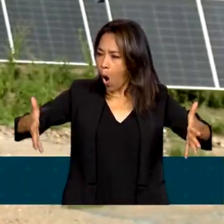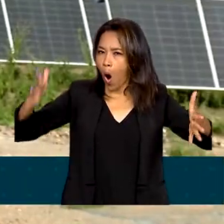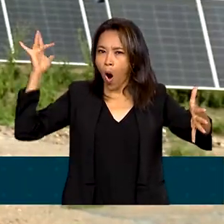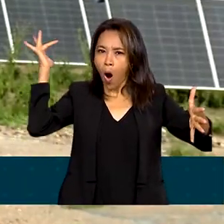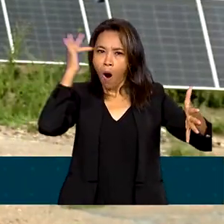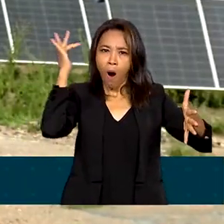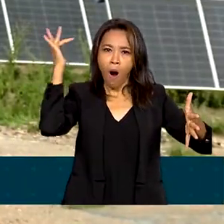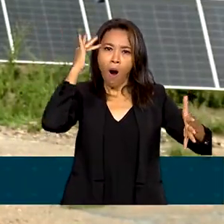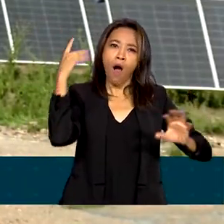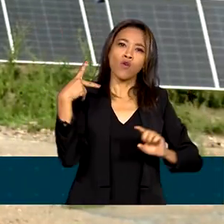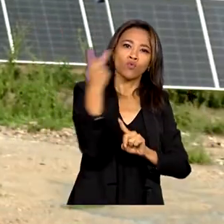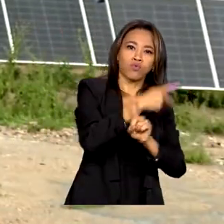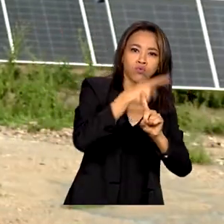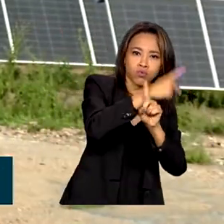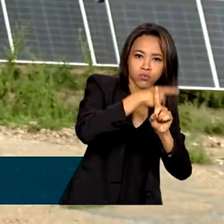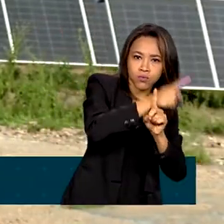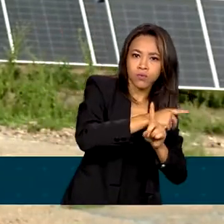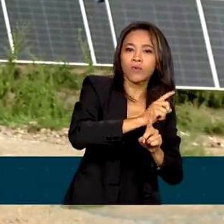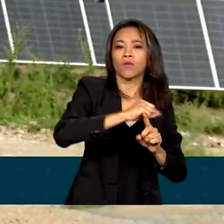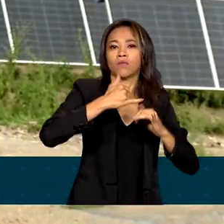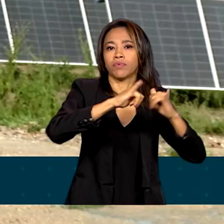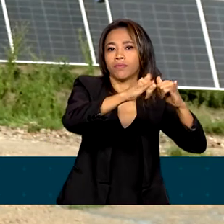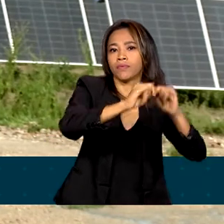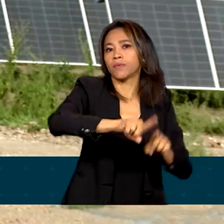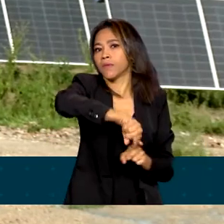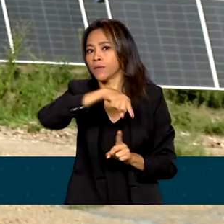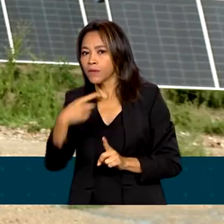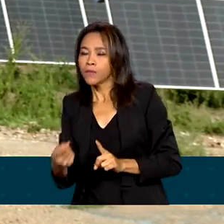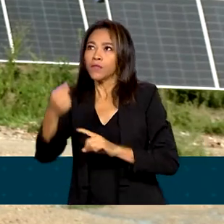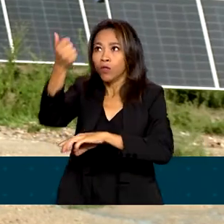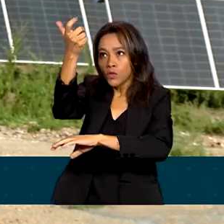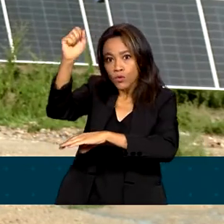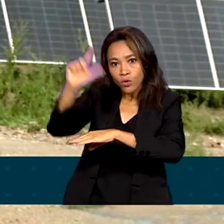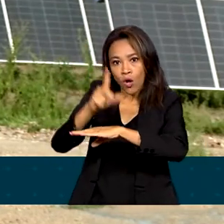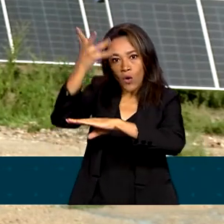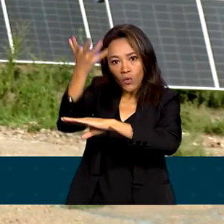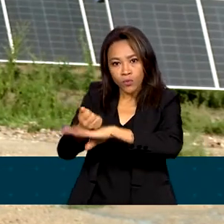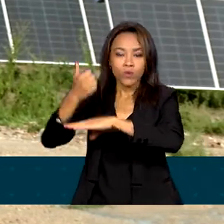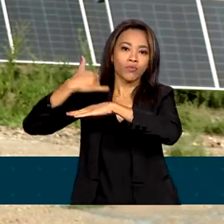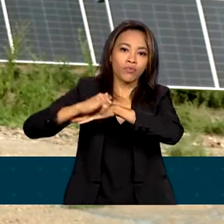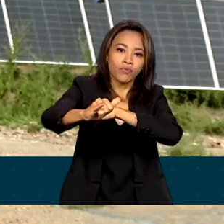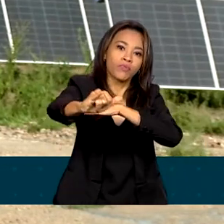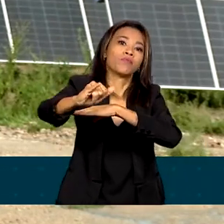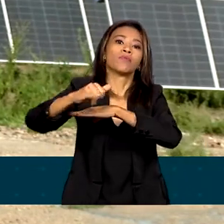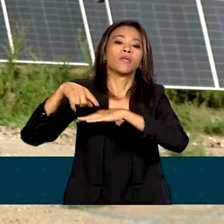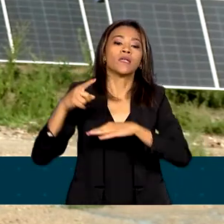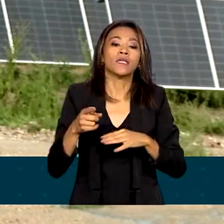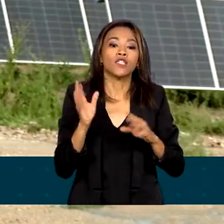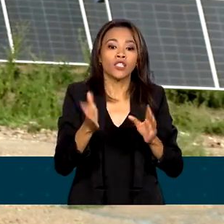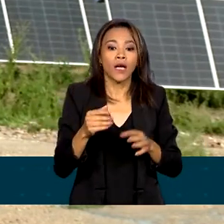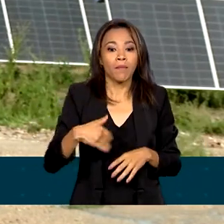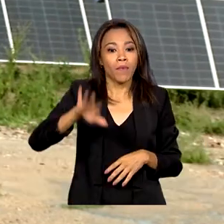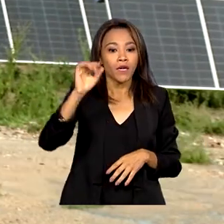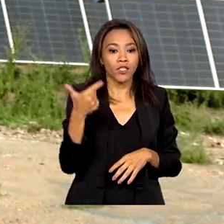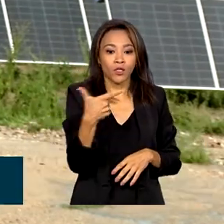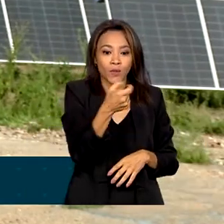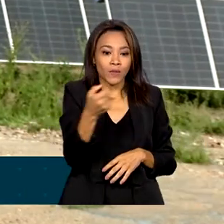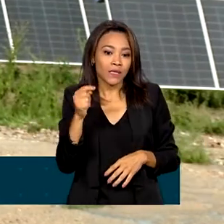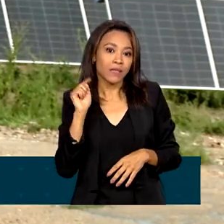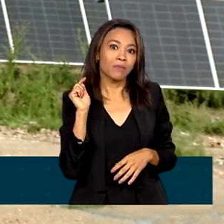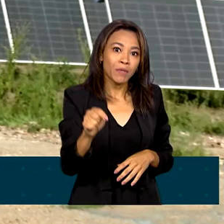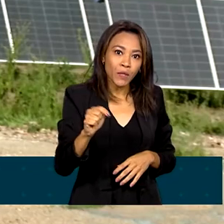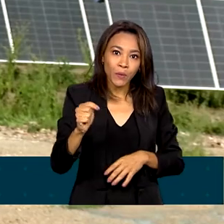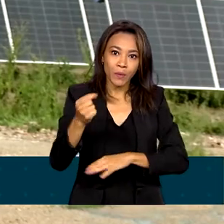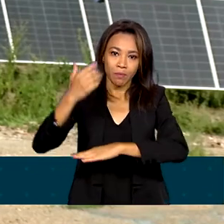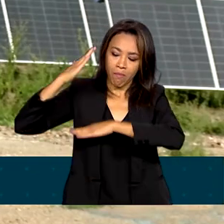é solar e também eólica. Para a produção de energia solar, foram instaladas mais de 200 mil placas